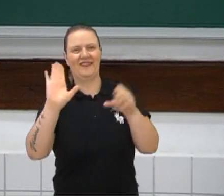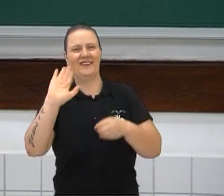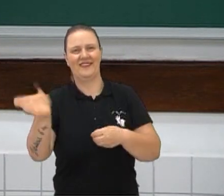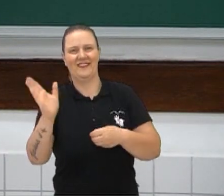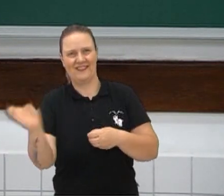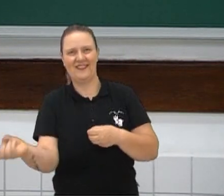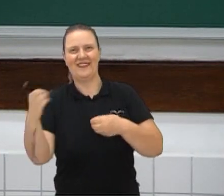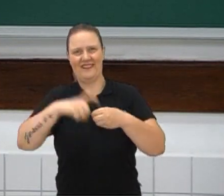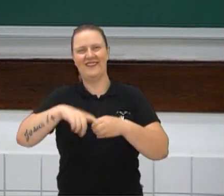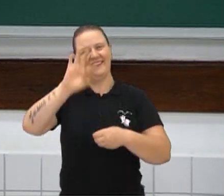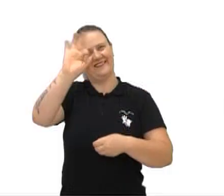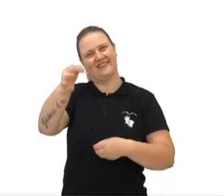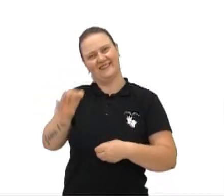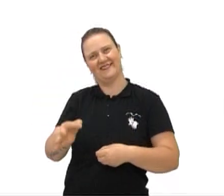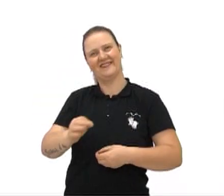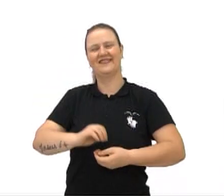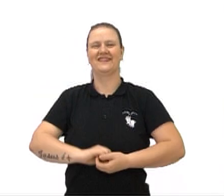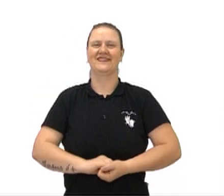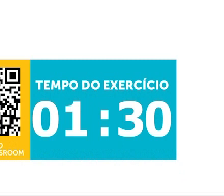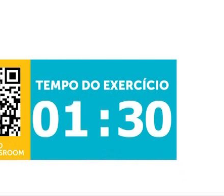já volta para corrigir juntos.